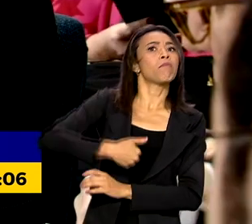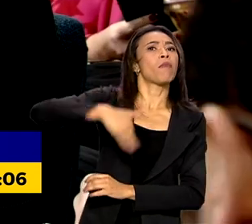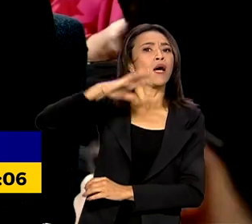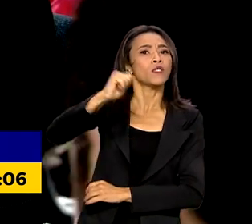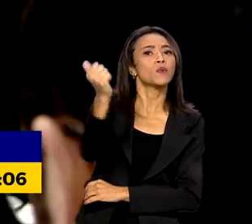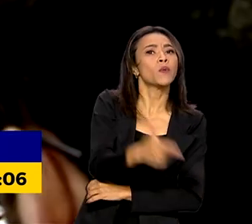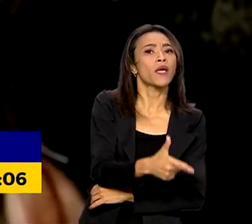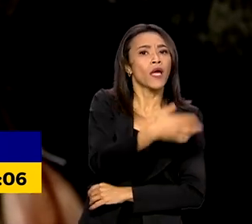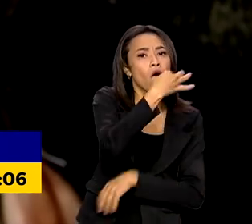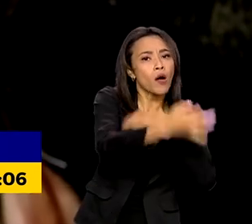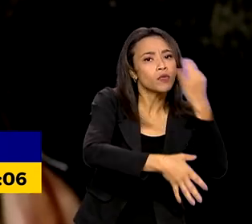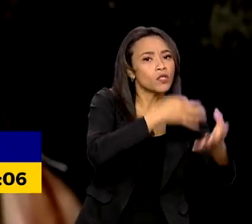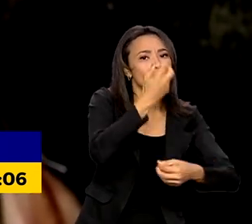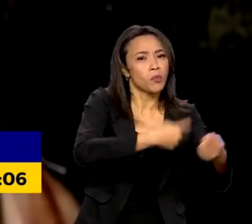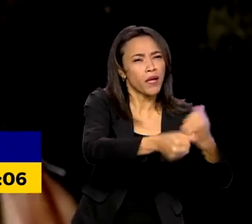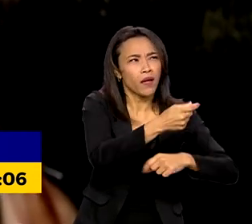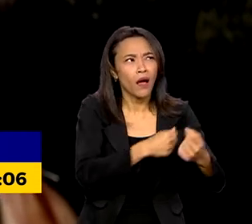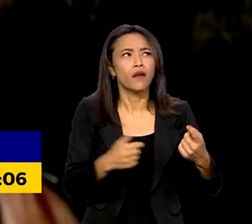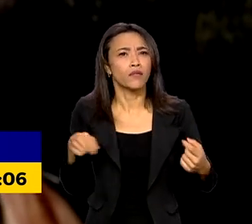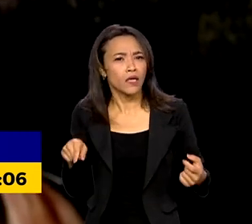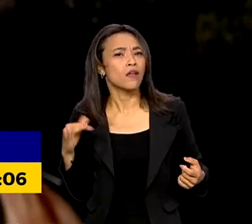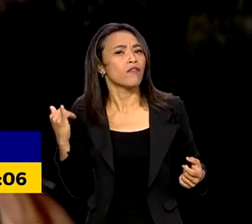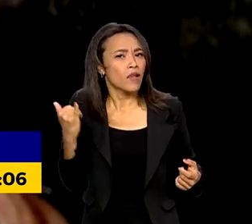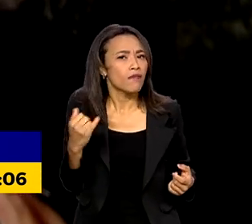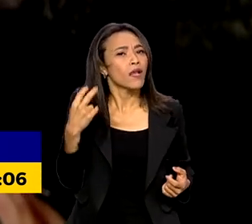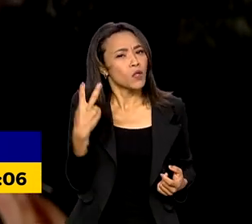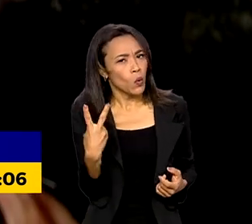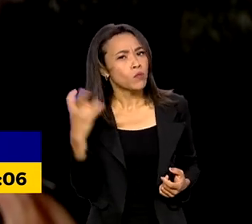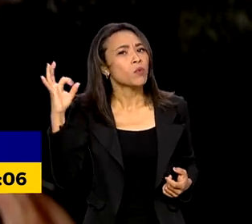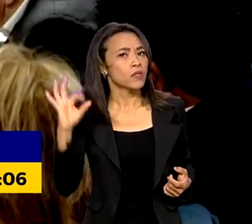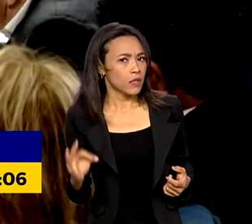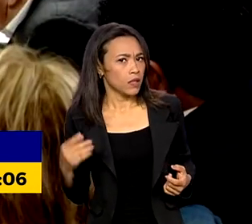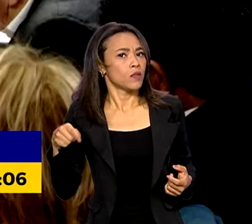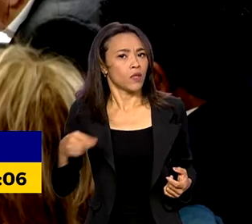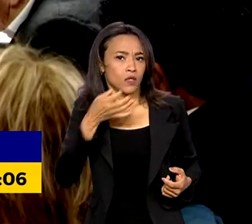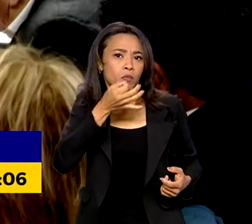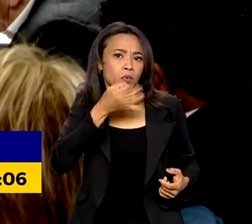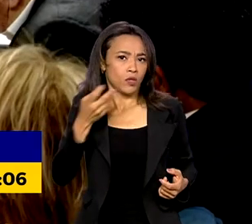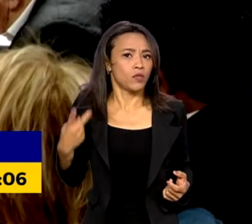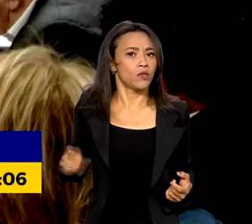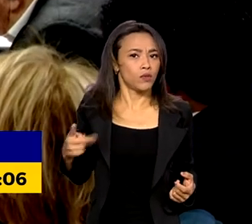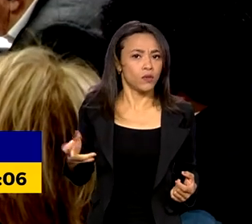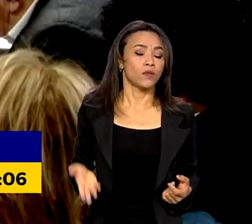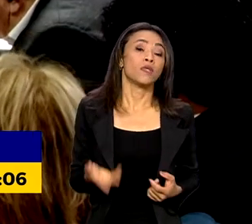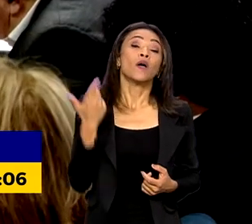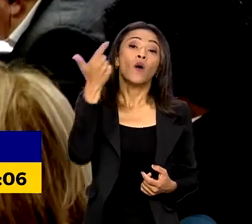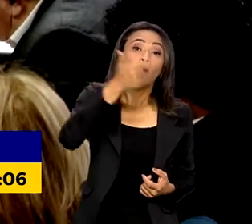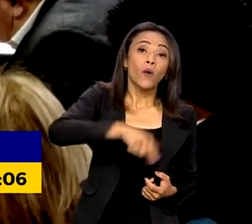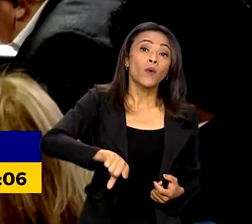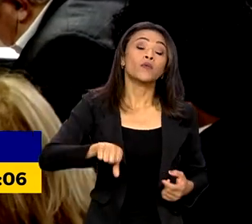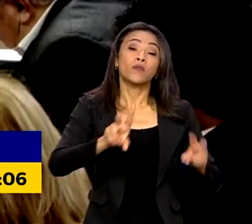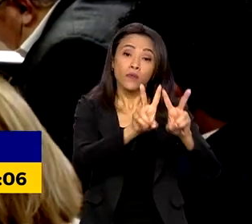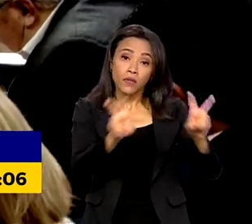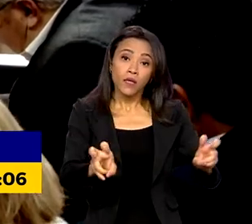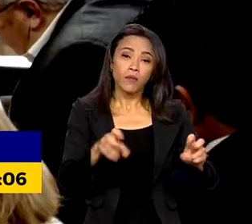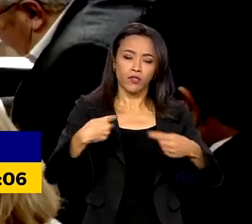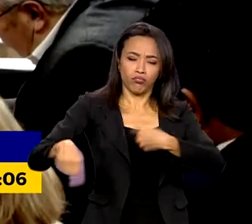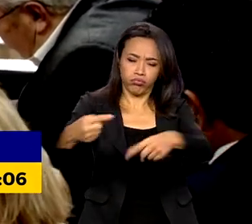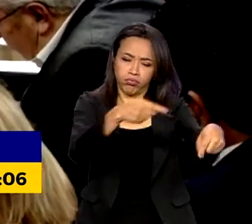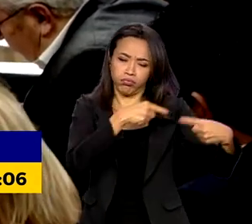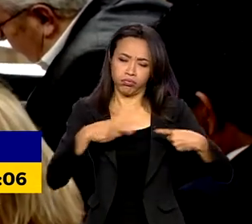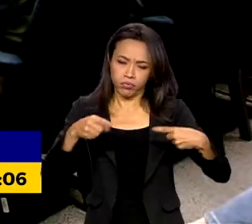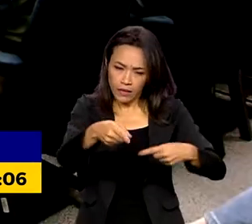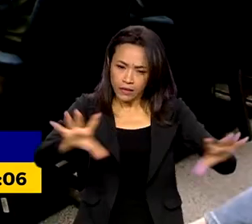mercado, algo mais próximo de 2% era a nossa previsão inicial. A reforma tributária também foi discutida durante a reunião